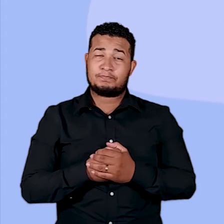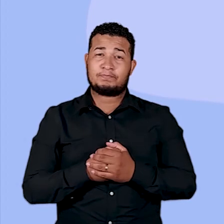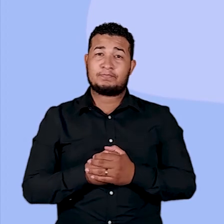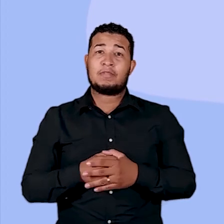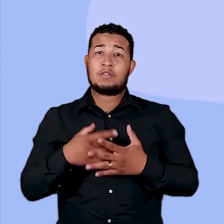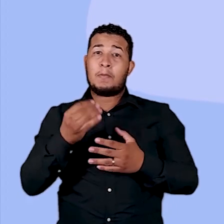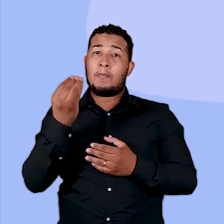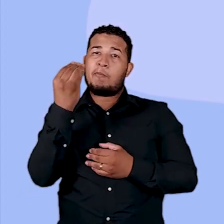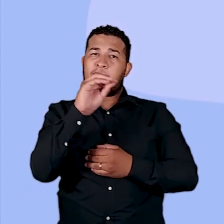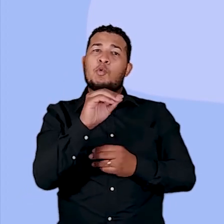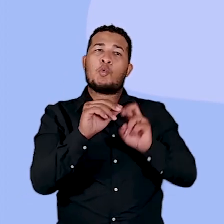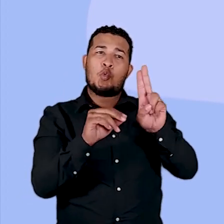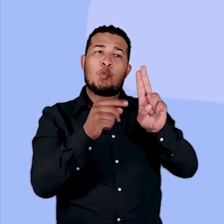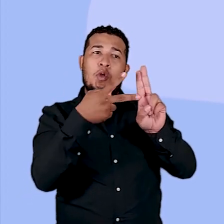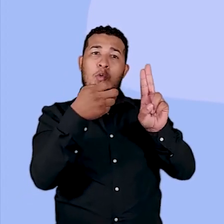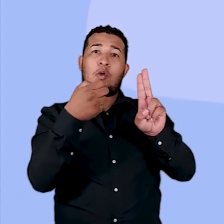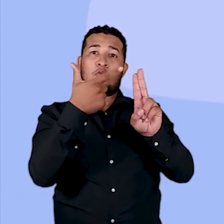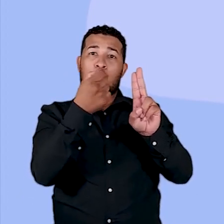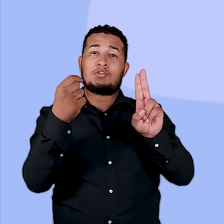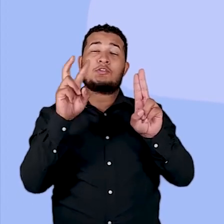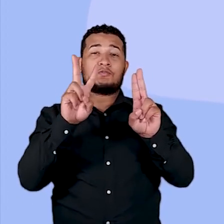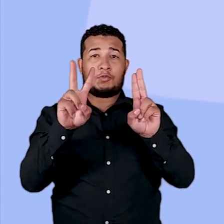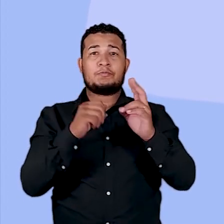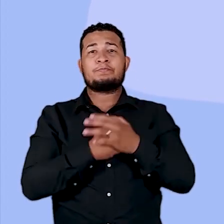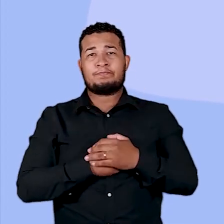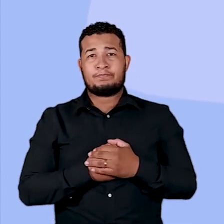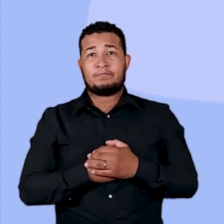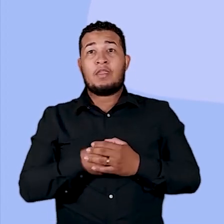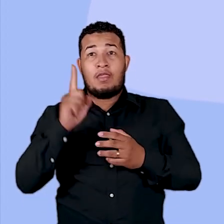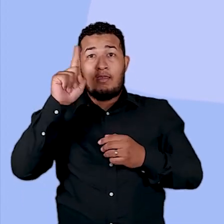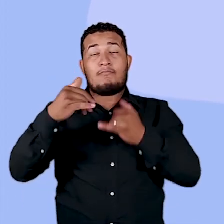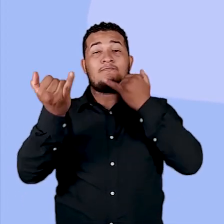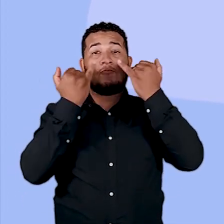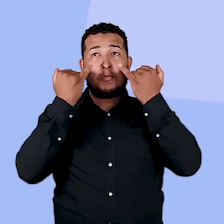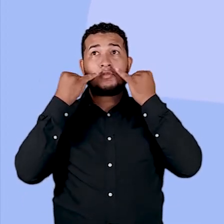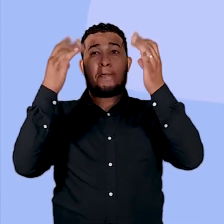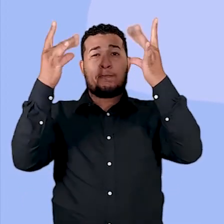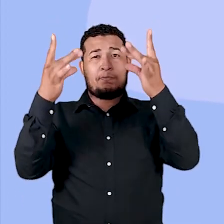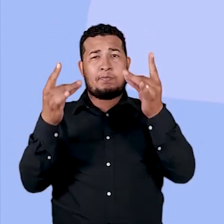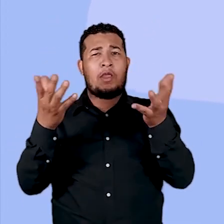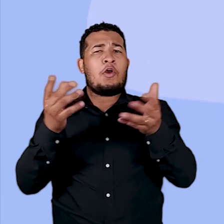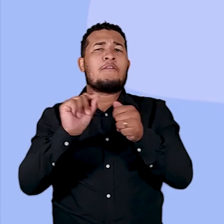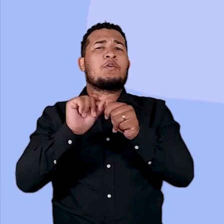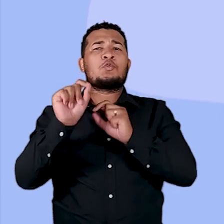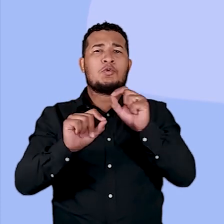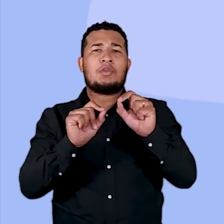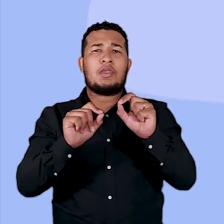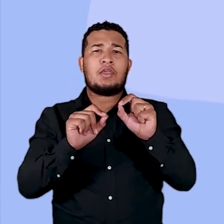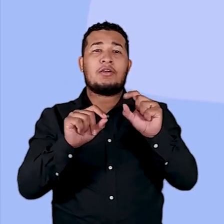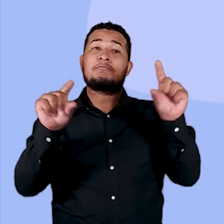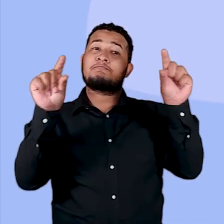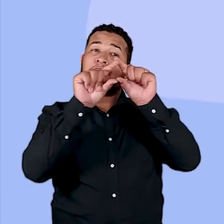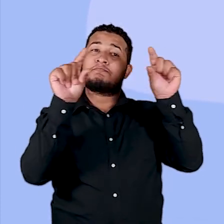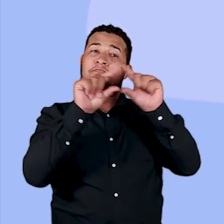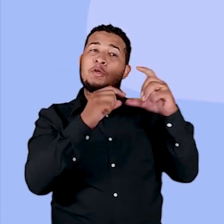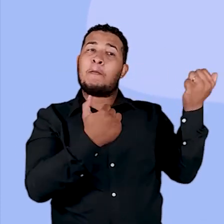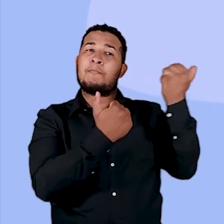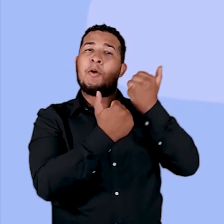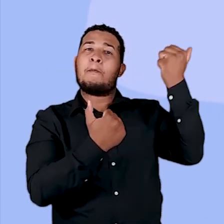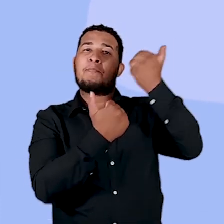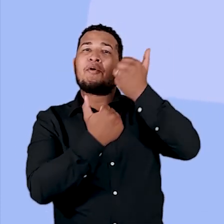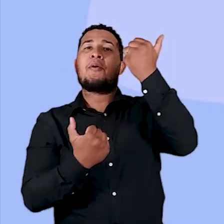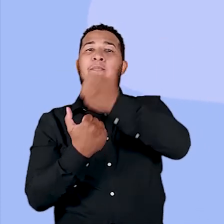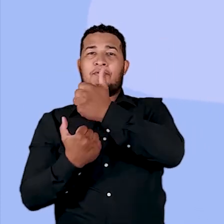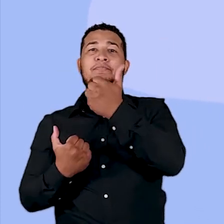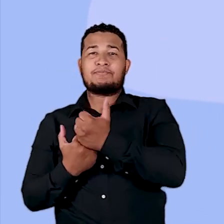200 volts. Então eu coloco que U é igual a 200 volts. Esses são os nossos dados. O que a gente faz agora? Substitui